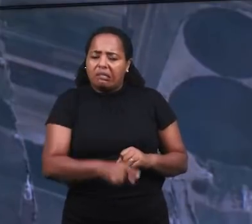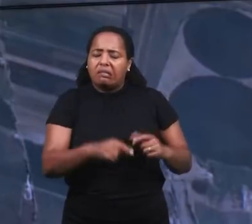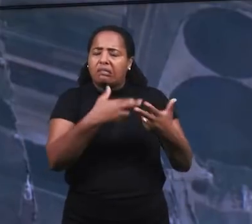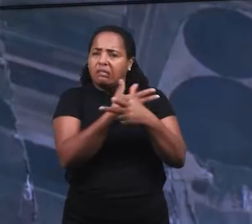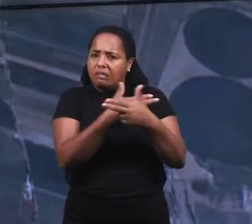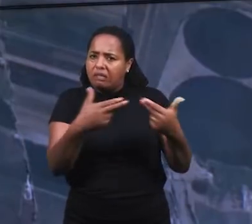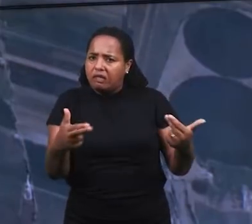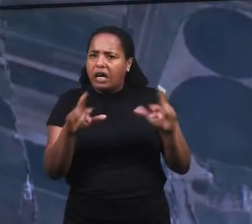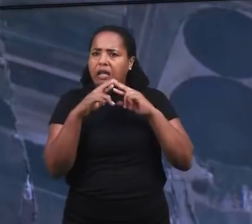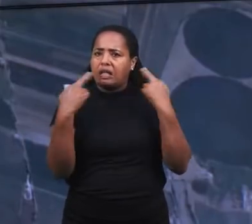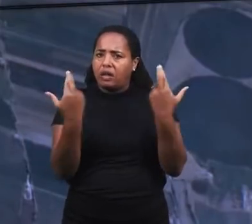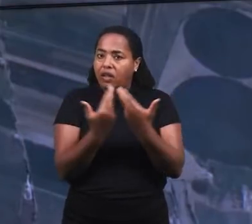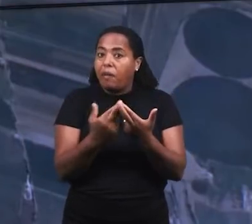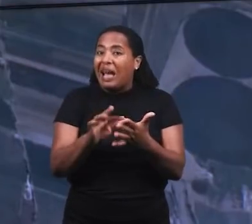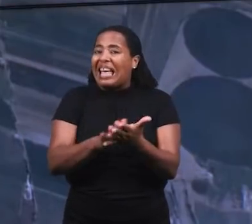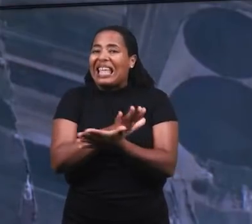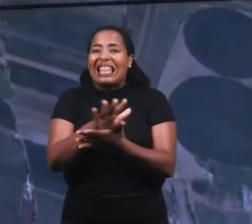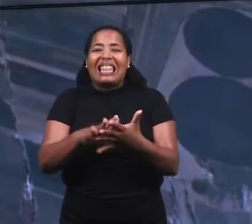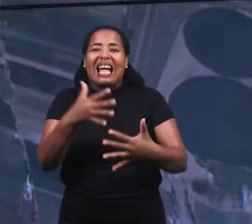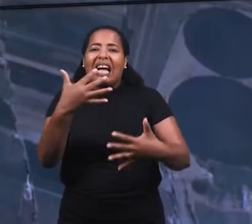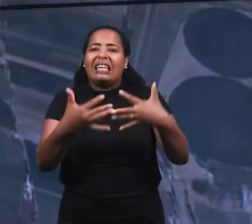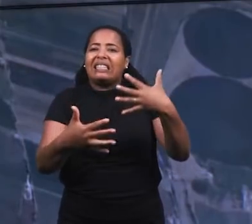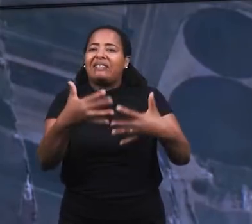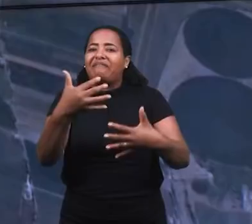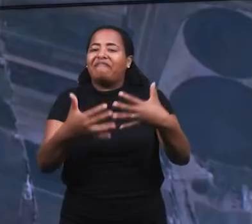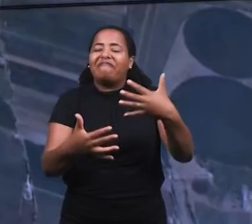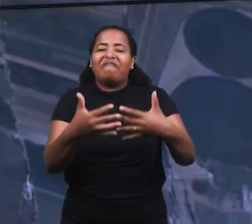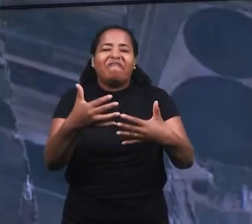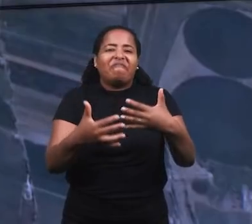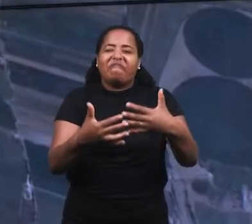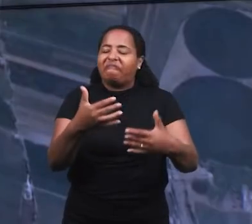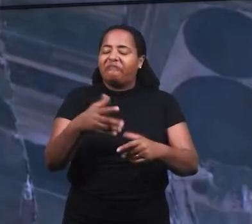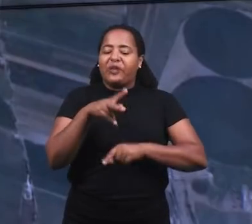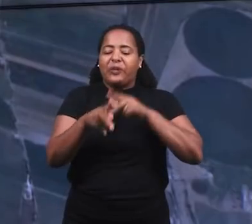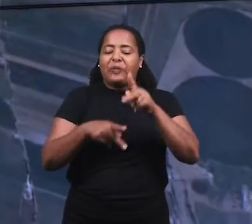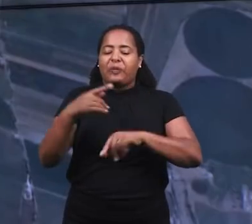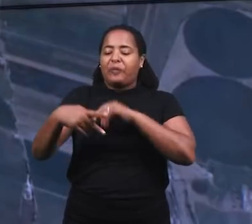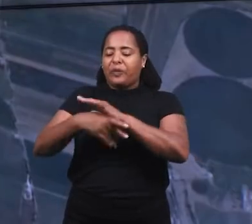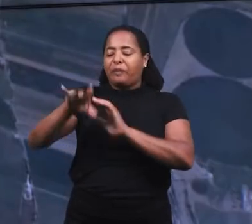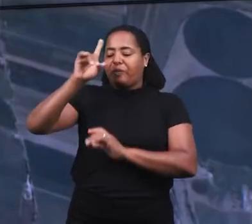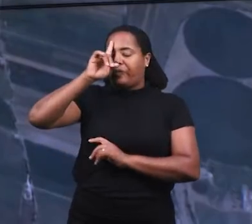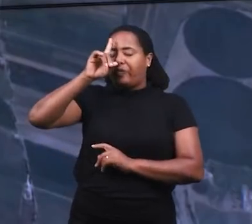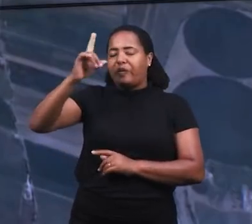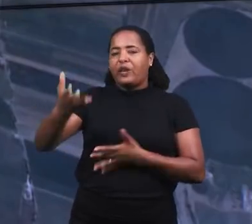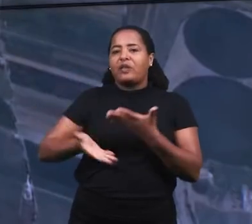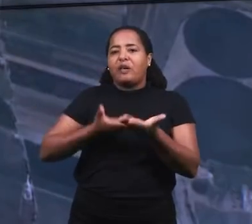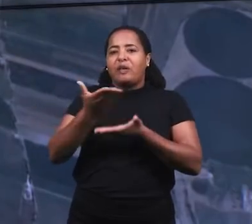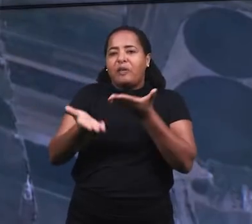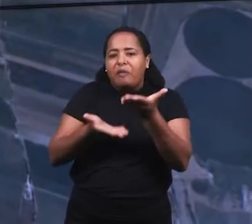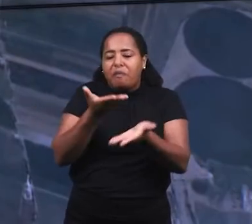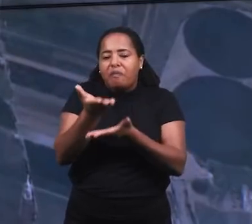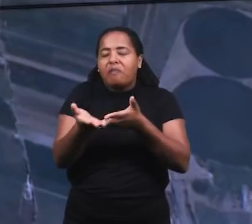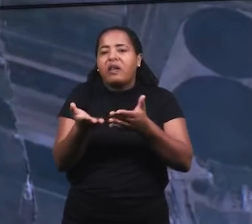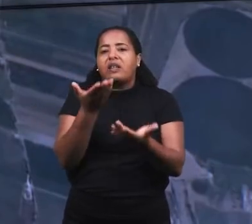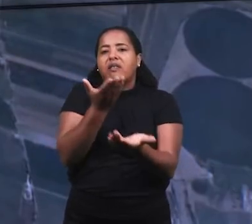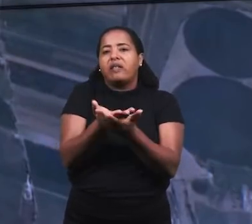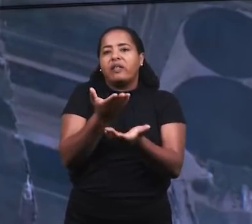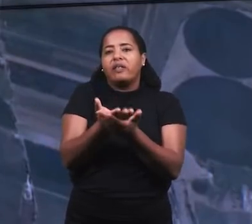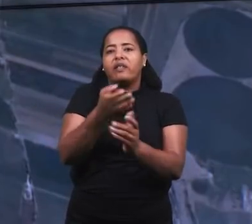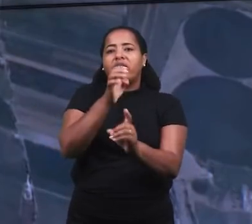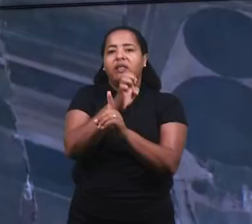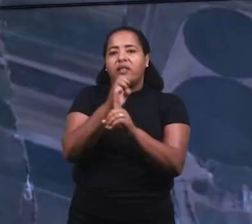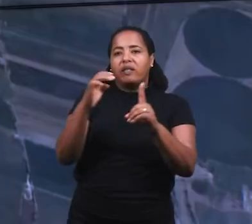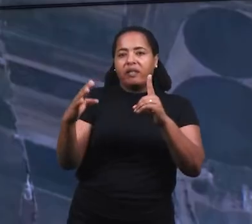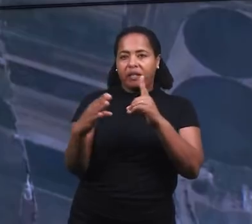de muitas atividades estarem suspensas em Portugal, mas nada disso tem atrapalhado o povo de Deus a participar